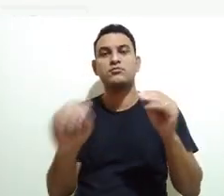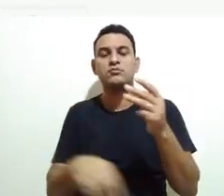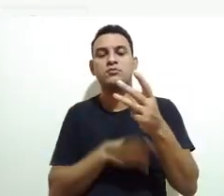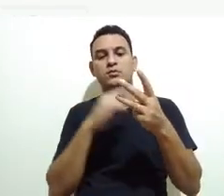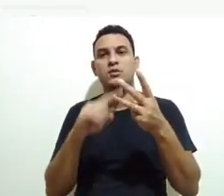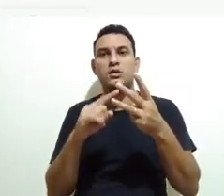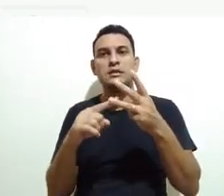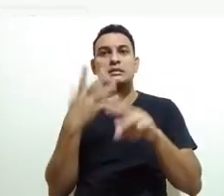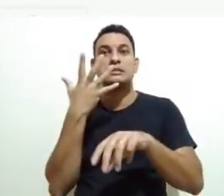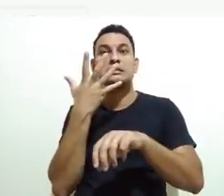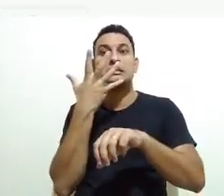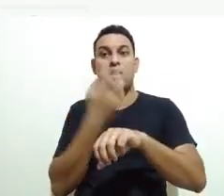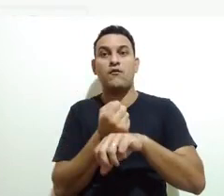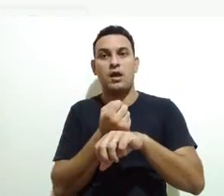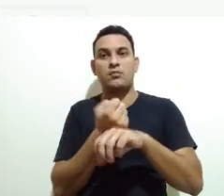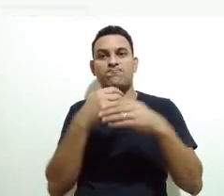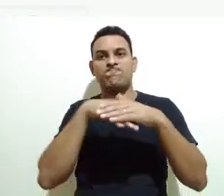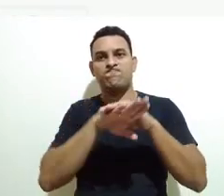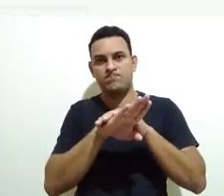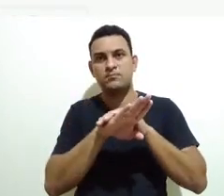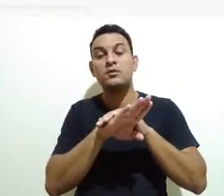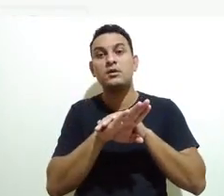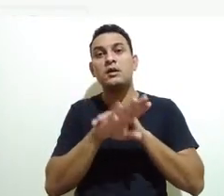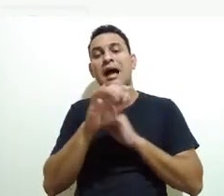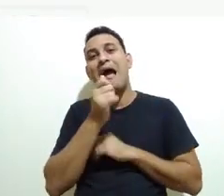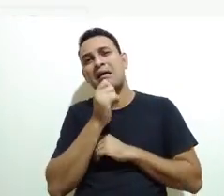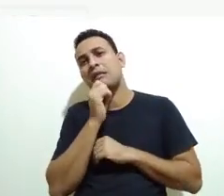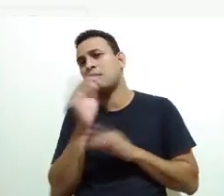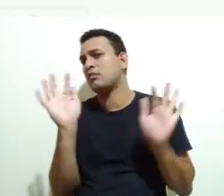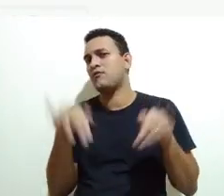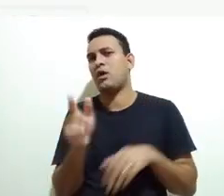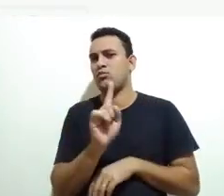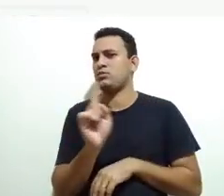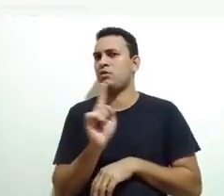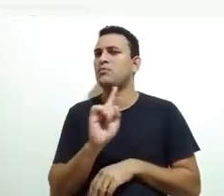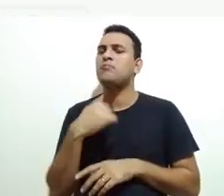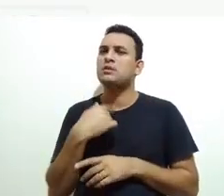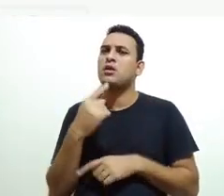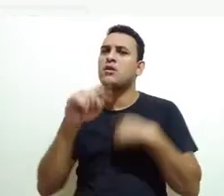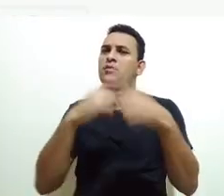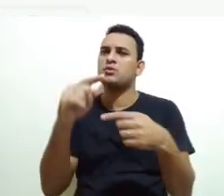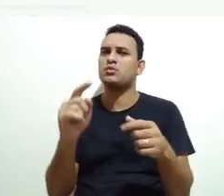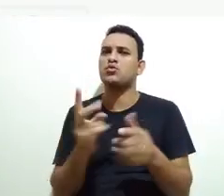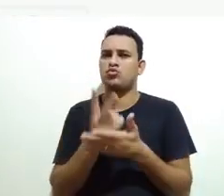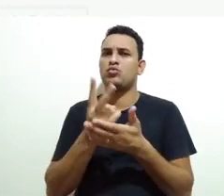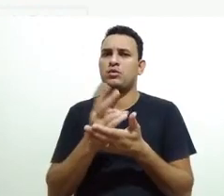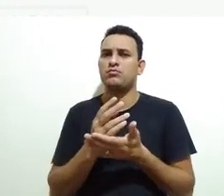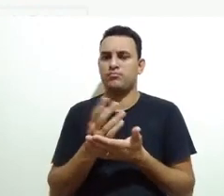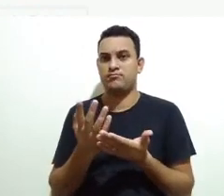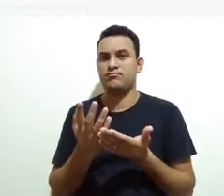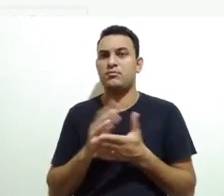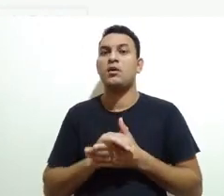horário futuros para a postagem. E ainda, salvar rascunho, caso ainda não tenha concluído